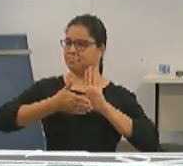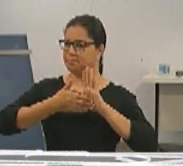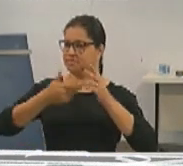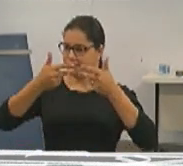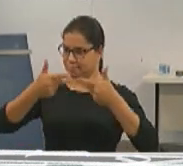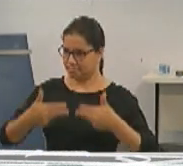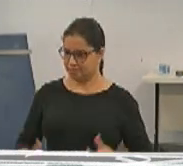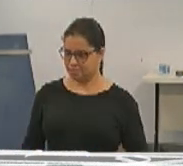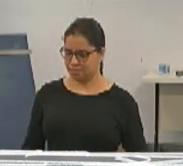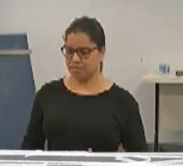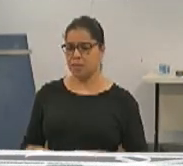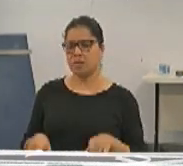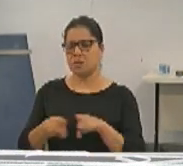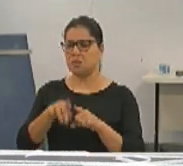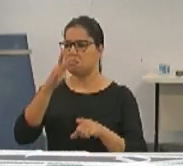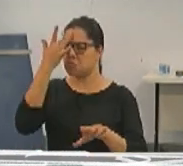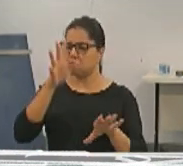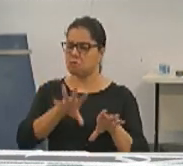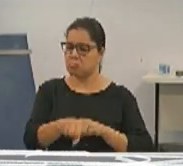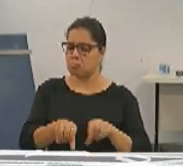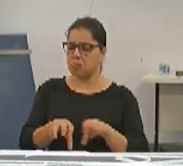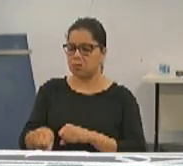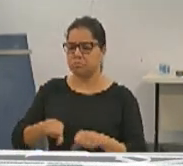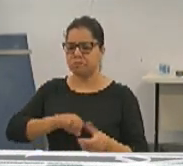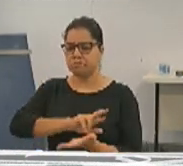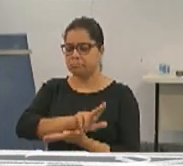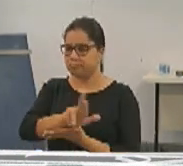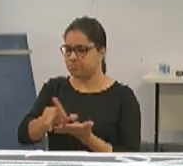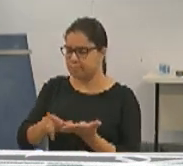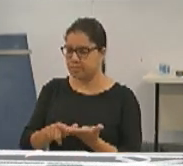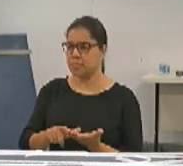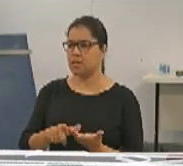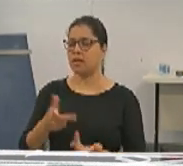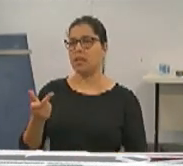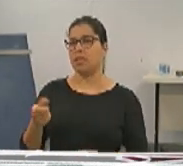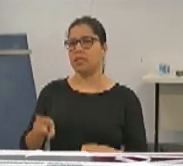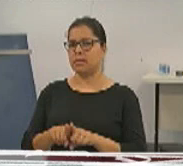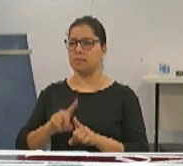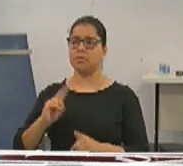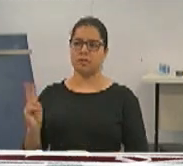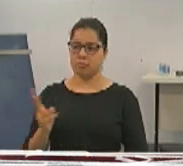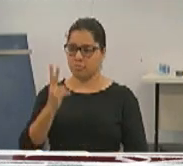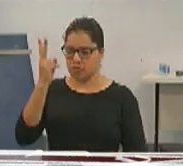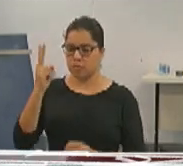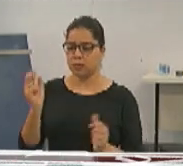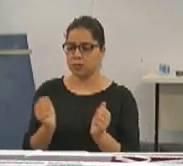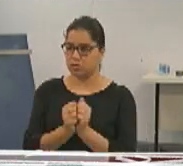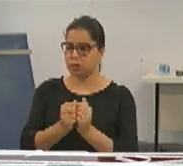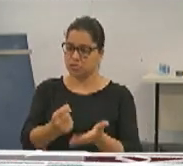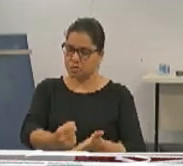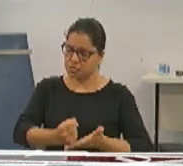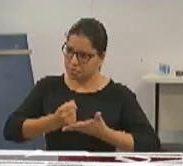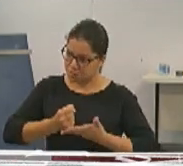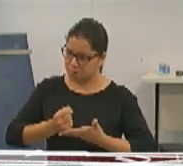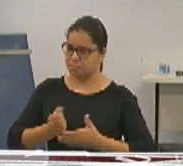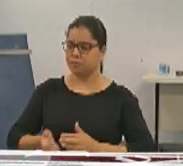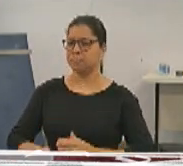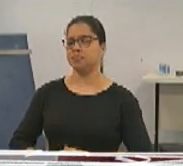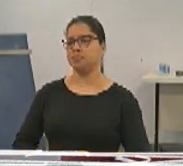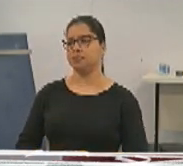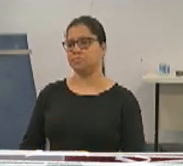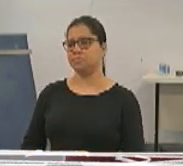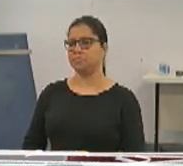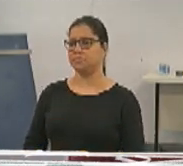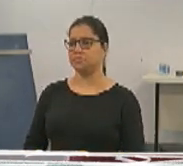formações, né, e pensamentos e valores, né, e essas pessoas estão aqui me apoiando.